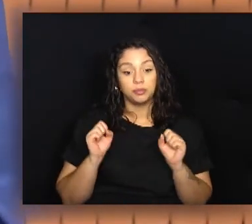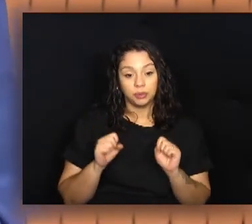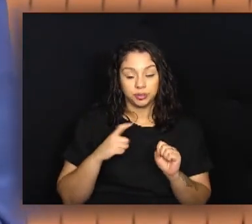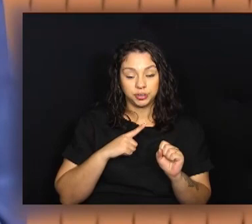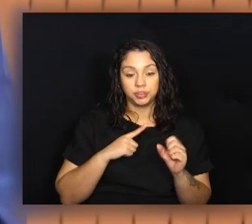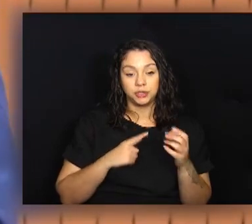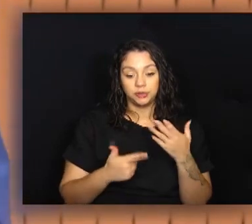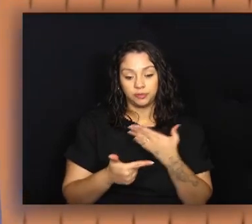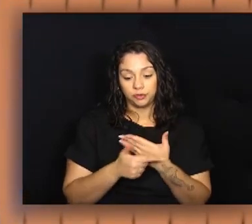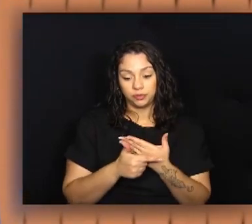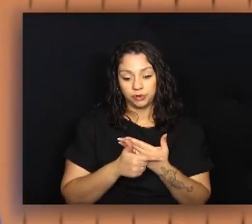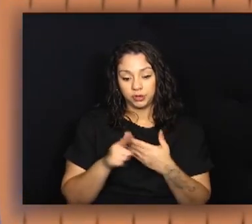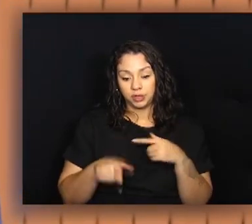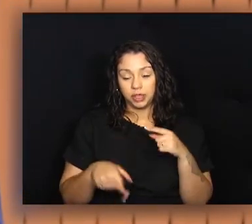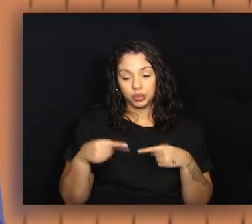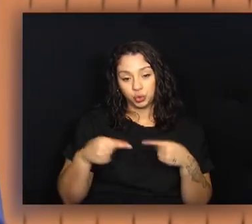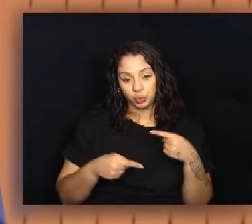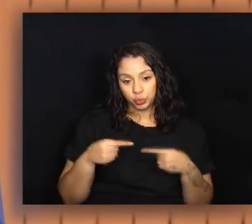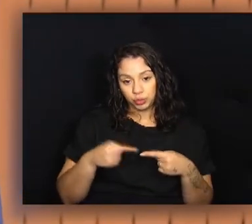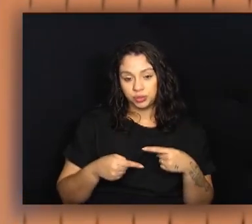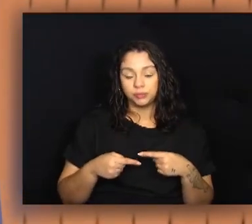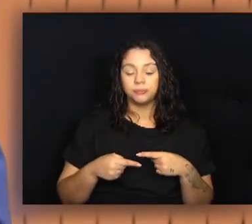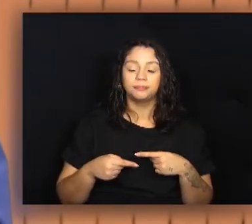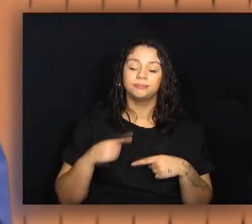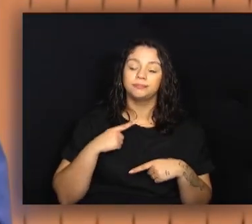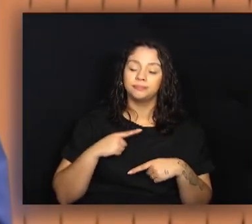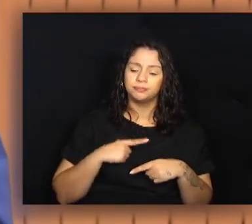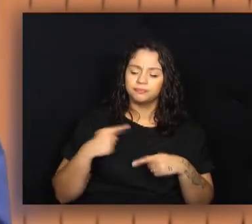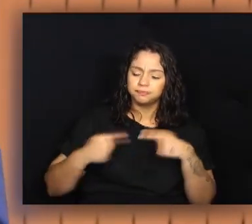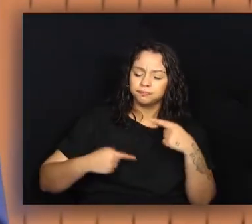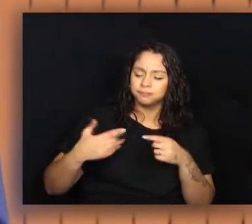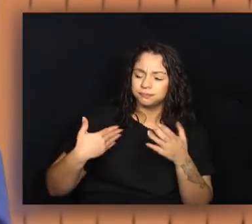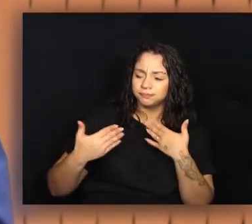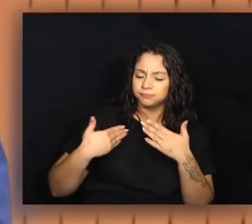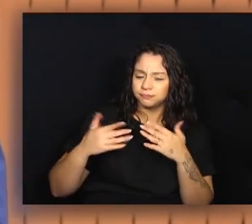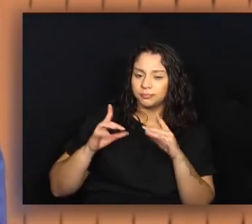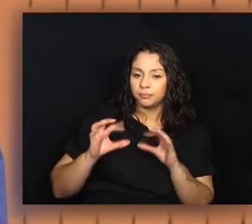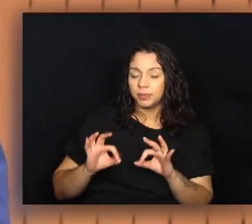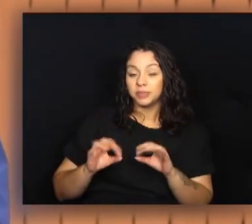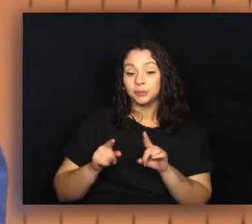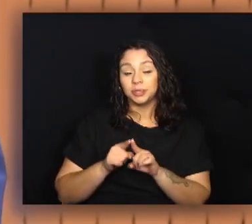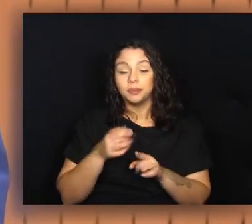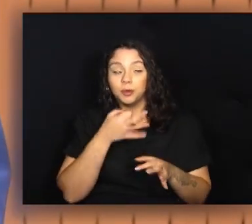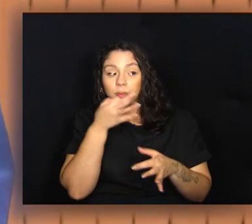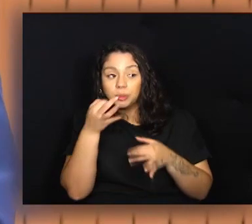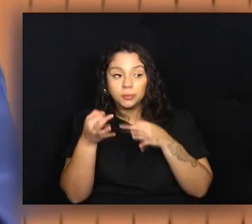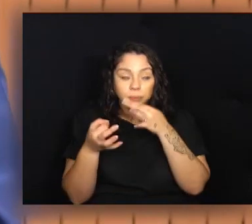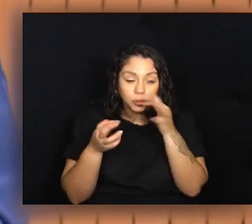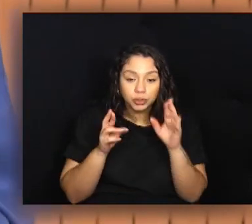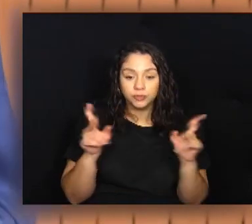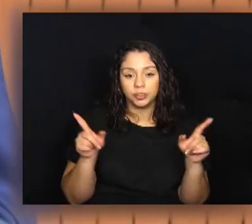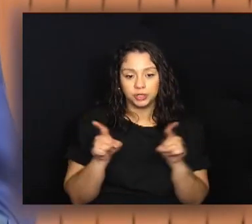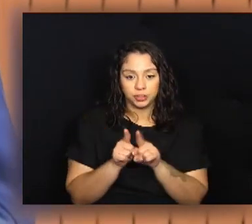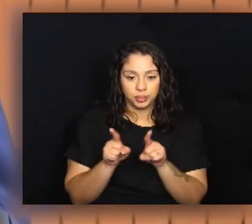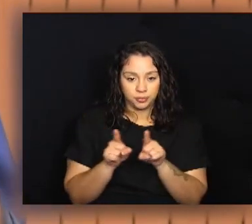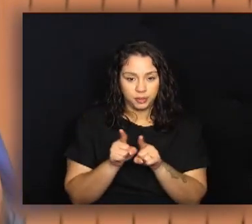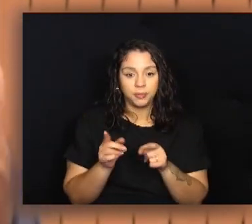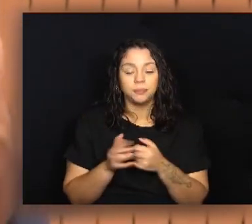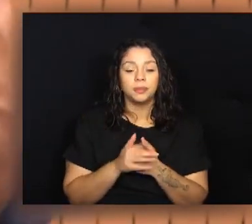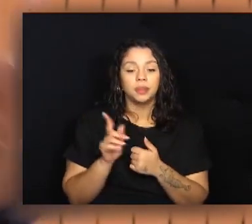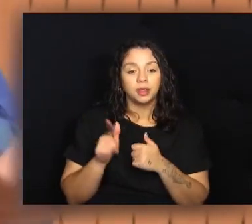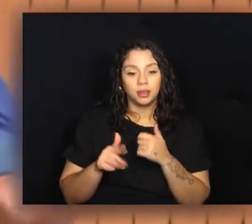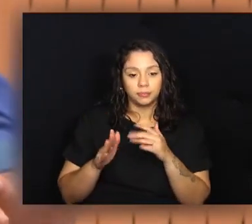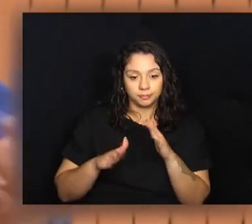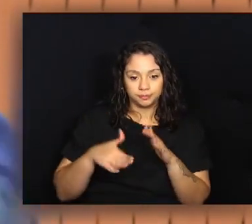papel através do diálogo, do debate intenso, da divergência de opiniões, né?